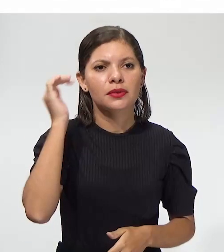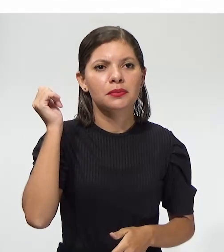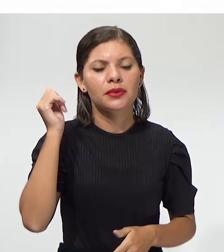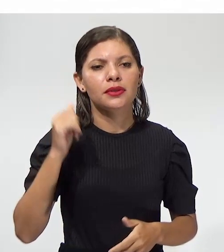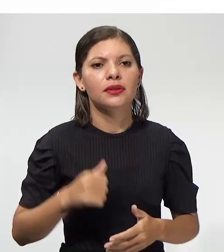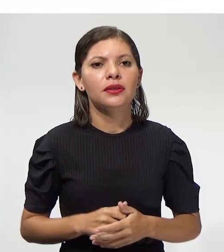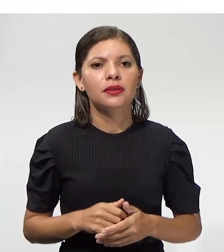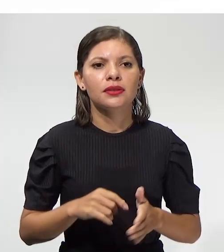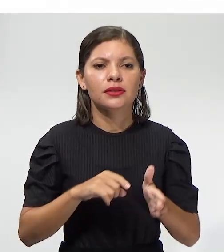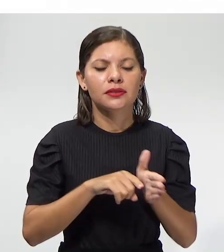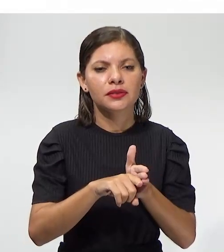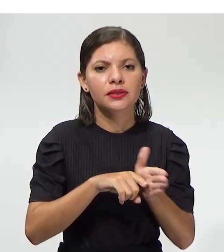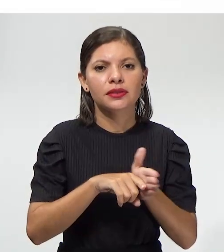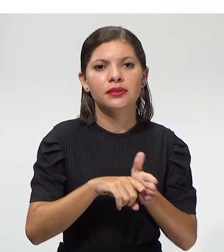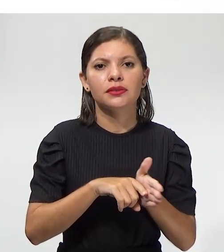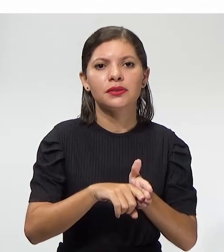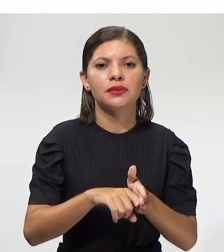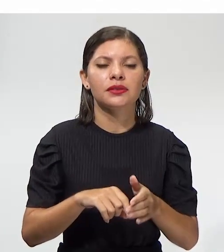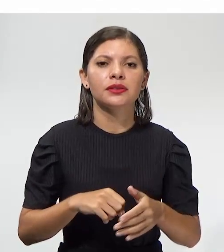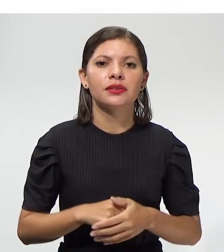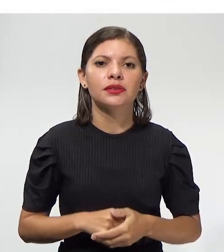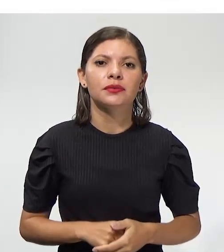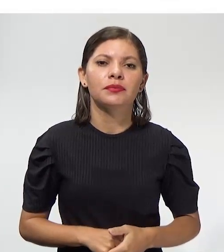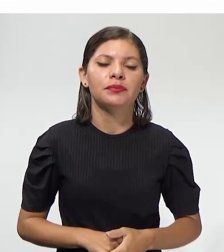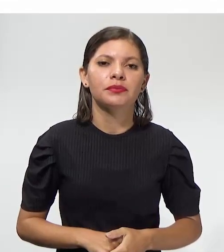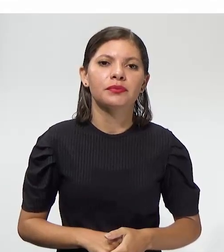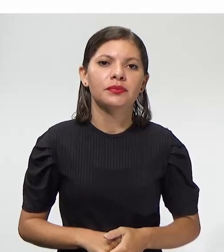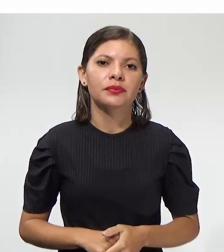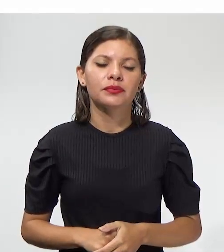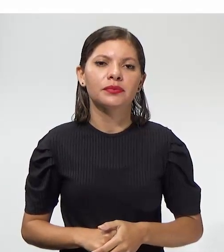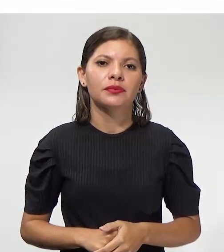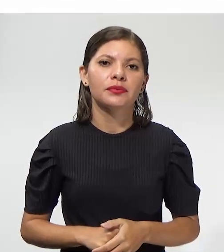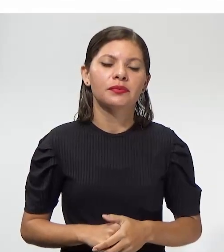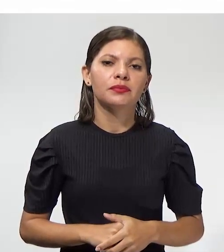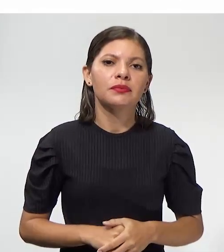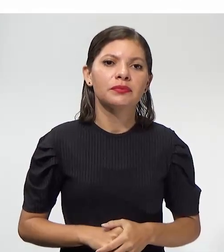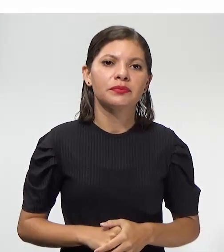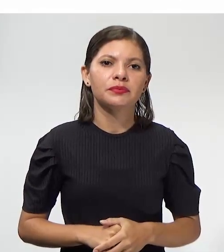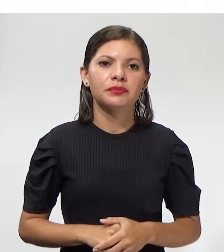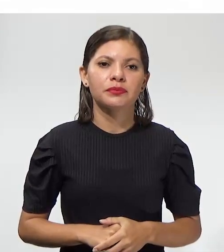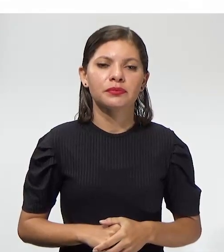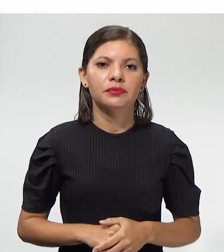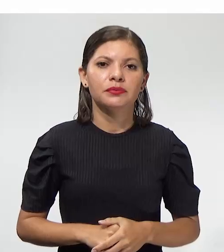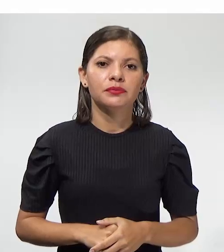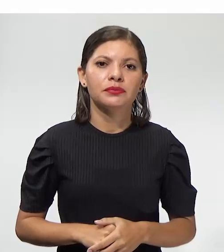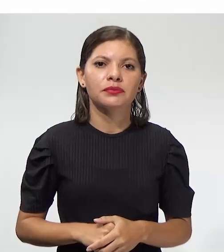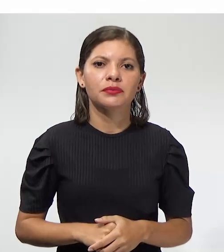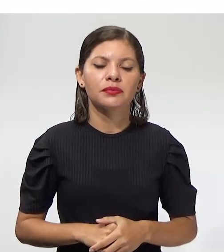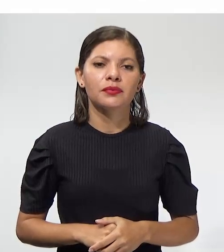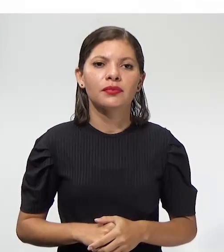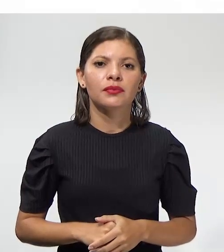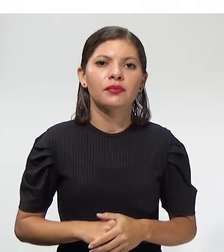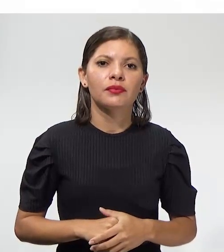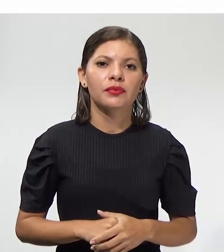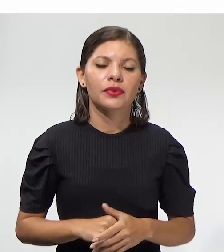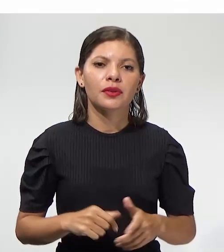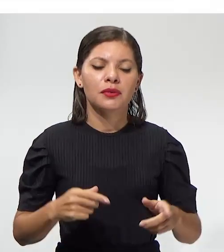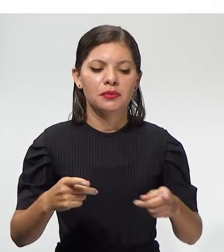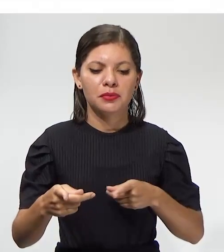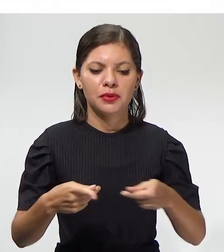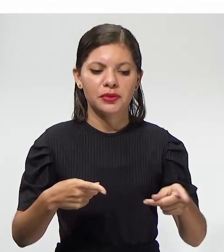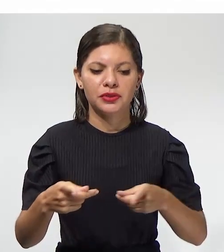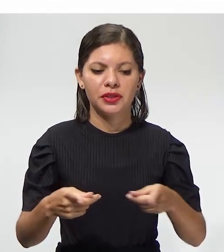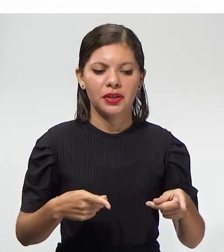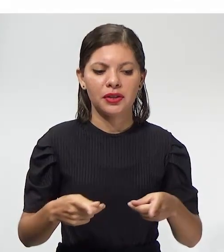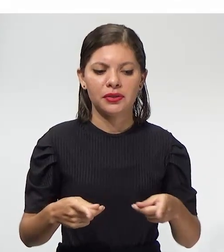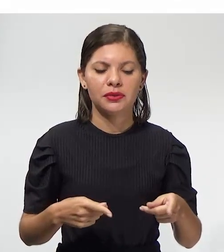que nasçam da consciência dos investigadores, no reconhecimento da complexidade, na sua disponibilidade